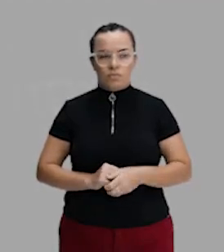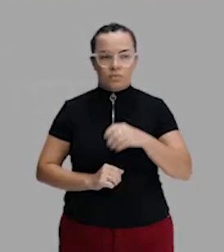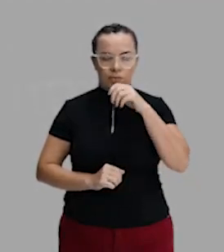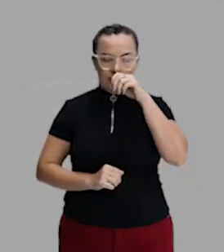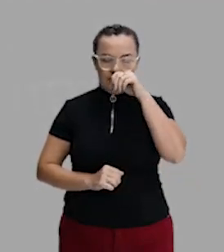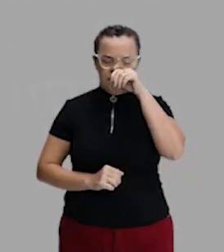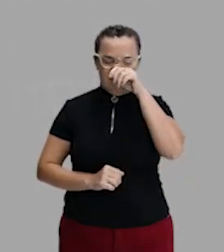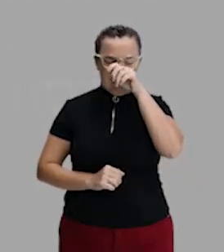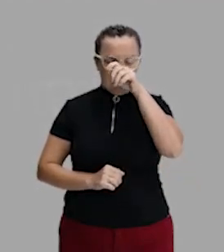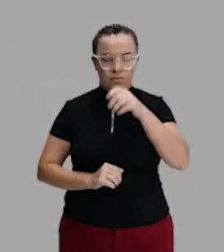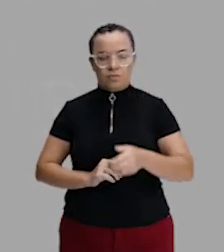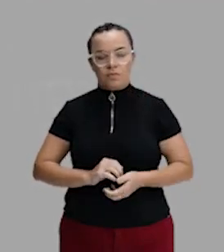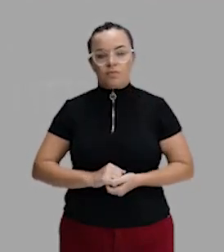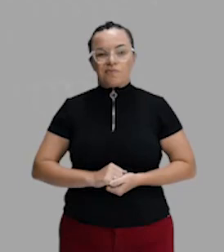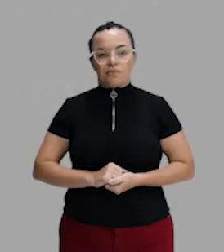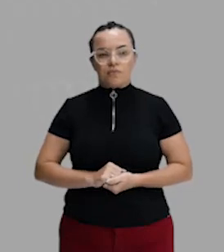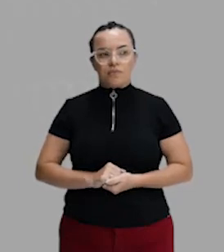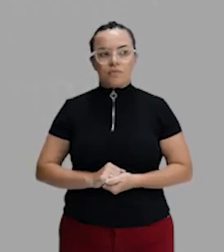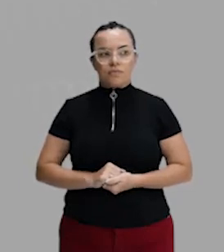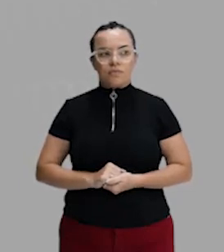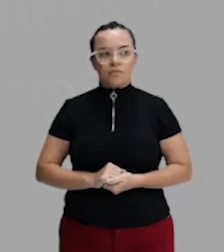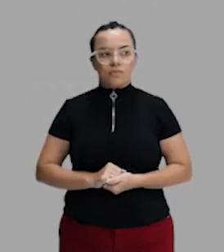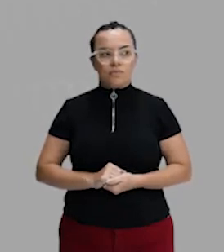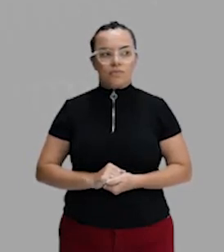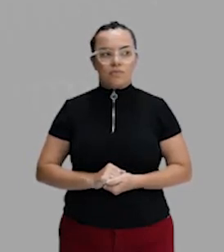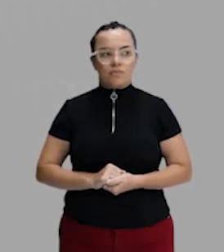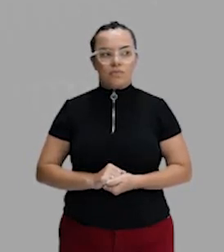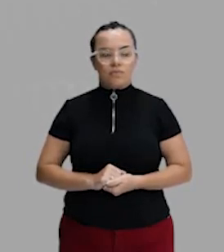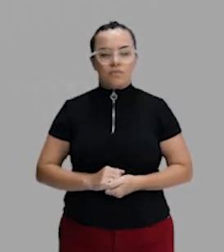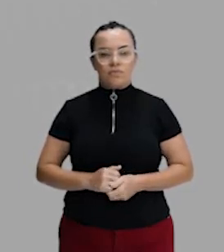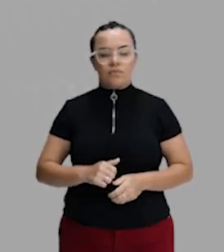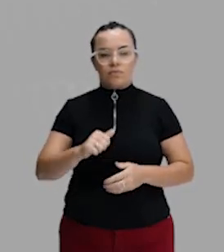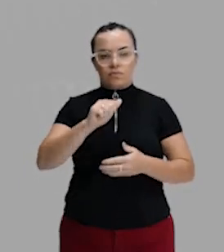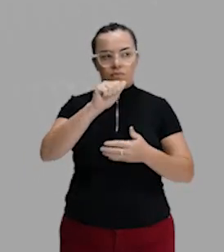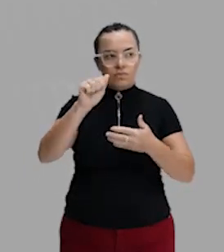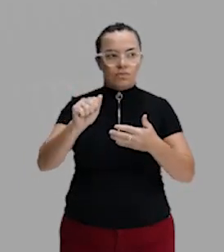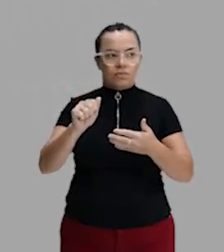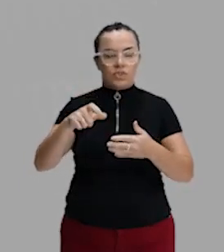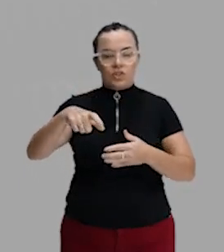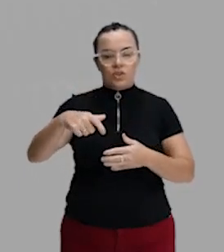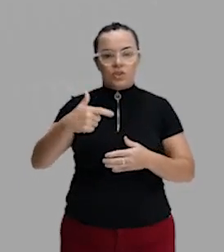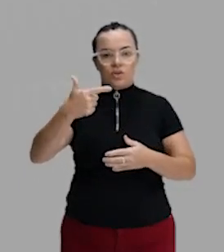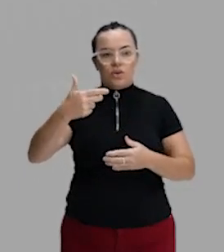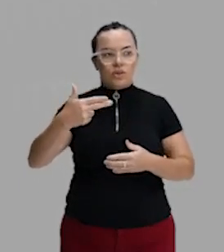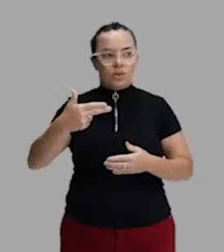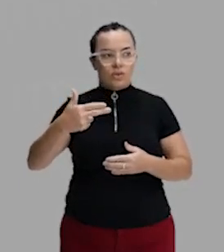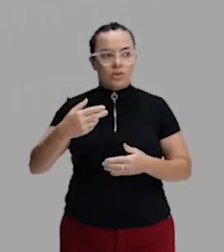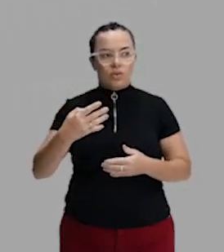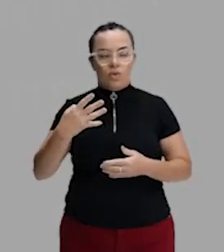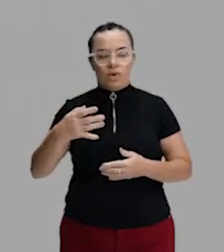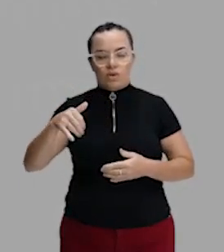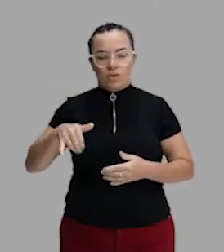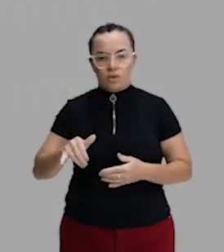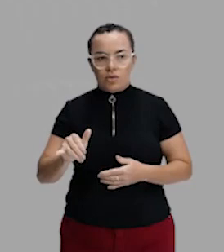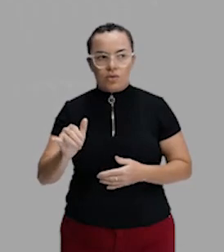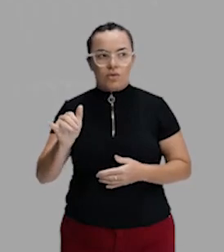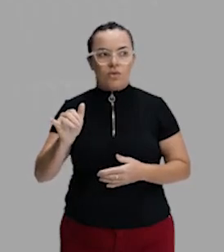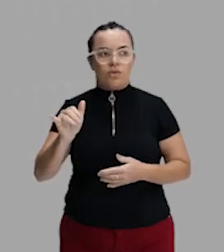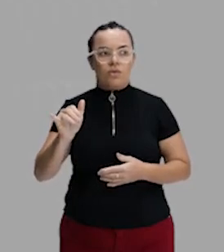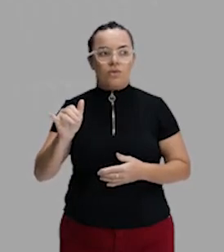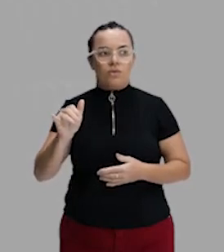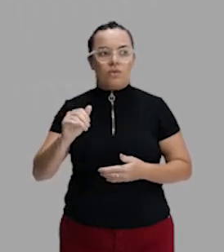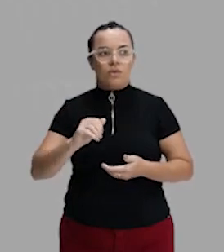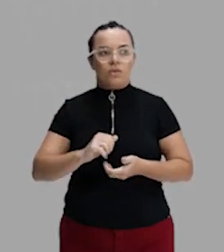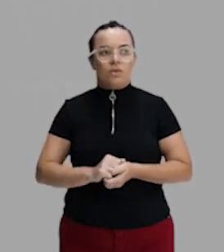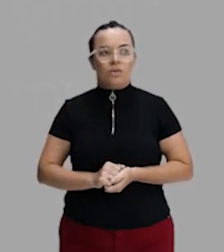das parábolas, né, cuja equação é x ao quadrado igual a 4y e y ao quadrado igual a